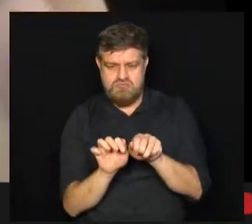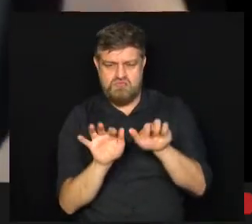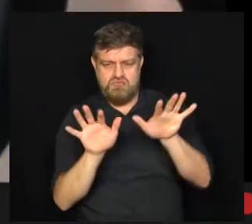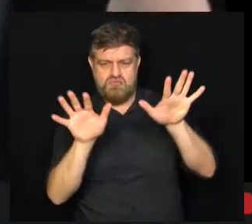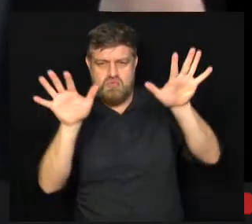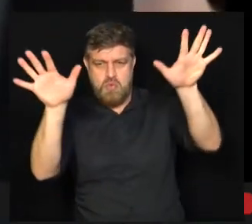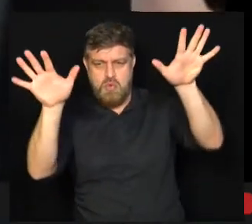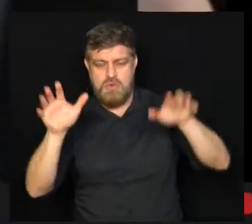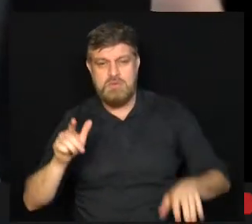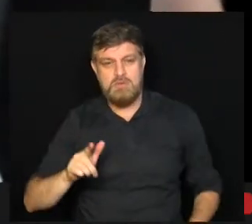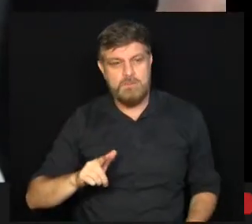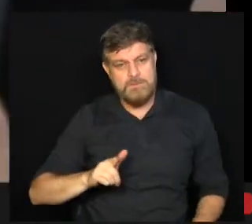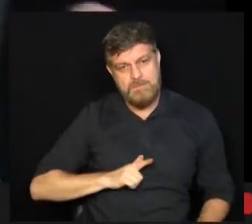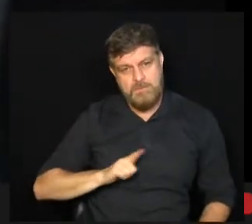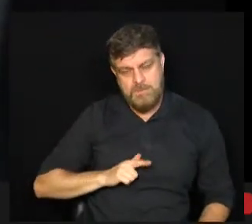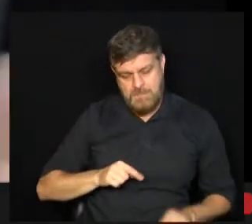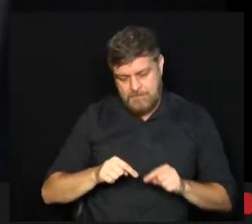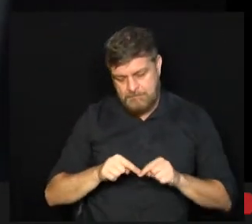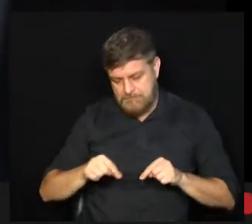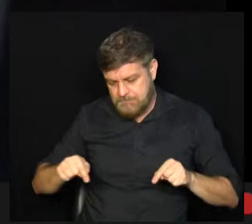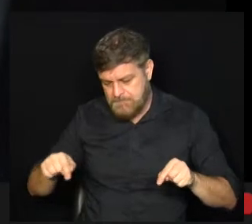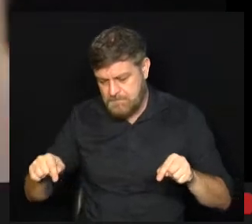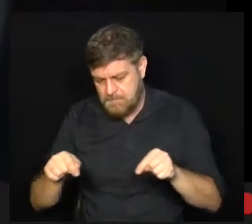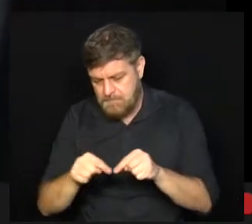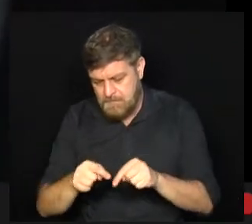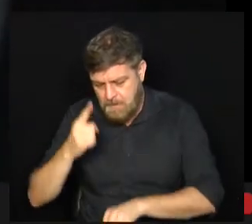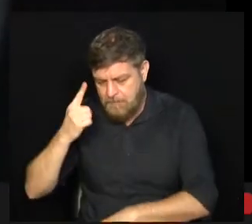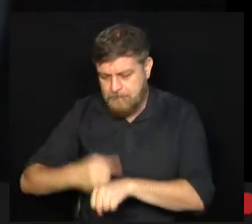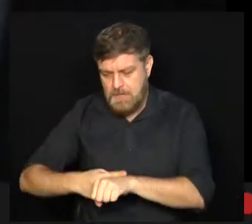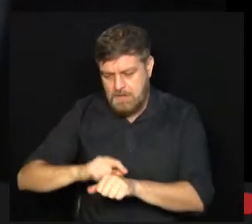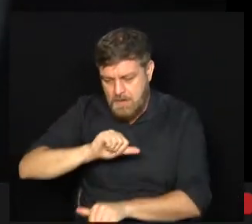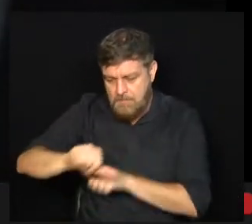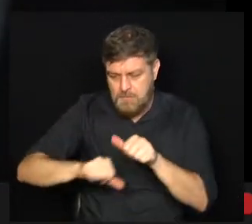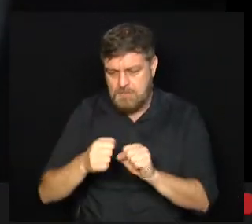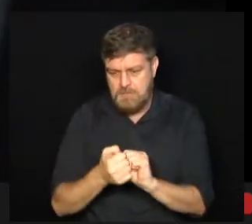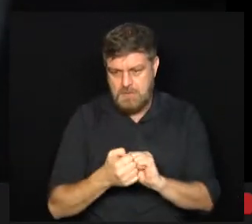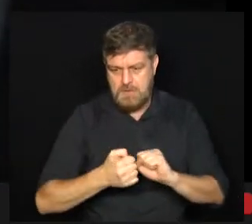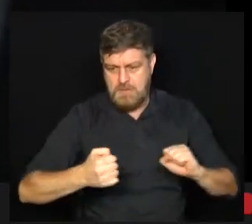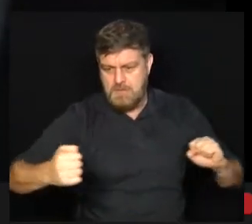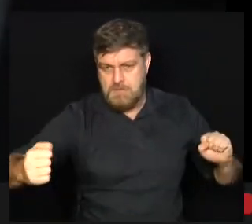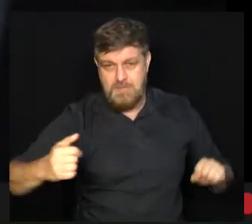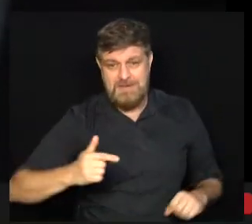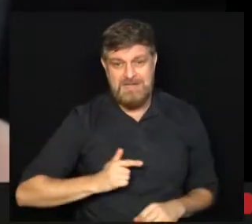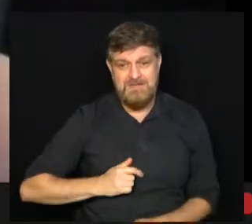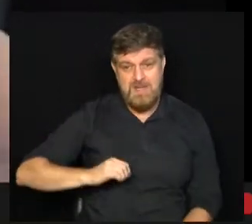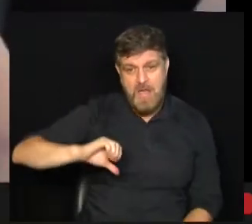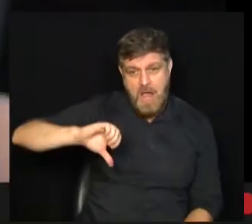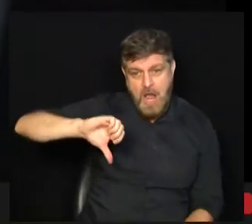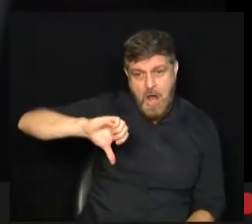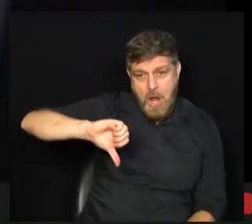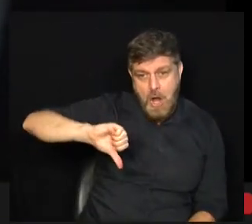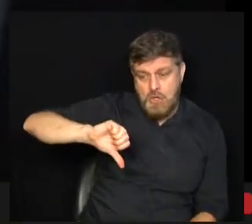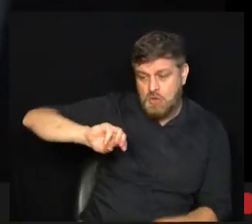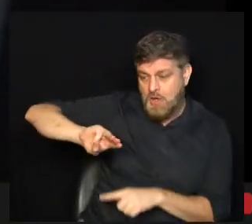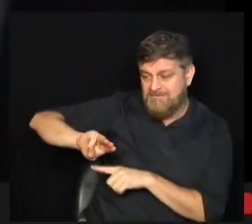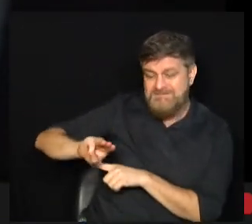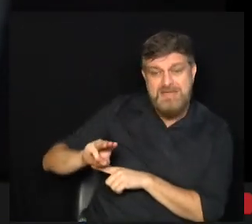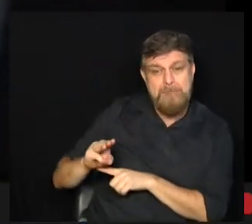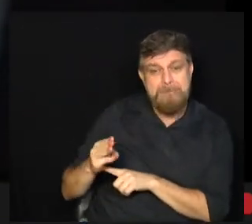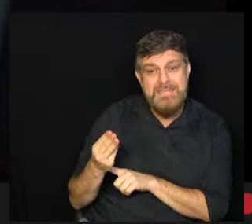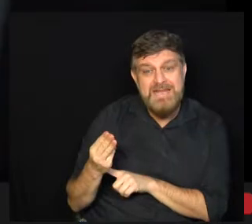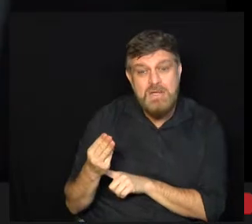de 20 por 30, de uma hora para outra, ele passou a receber 9 milhões de passageiros por